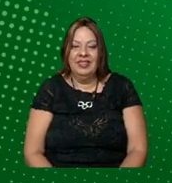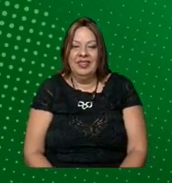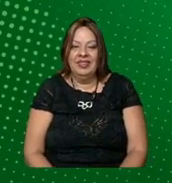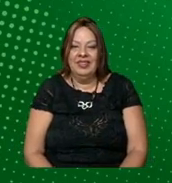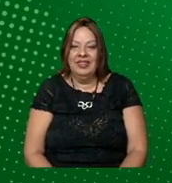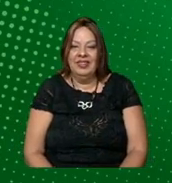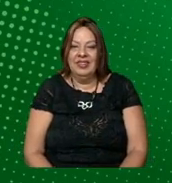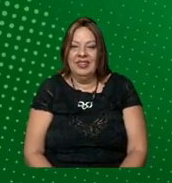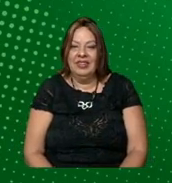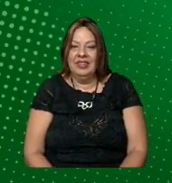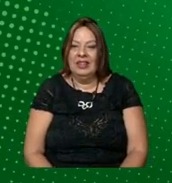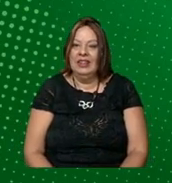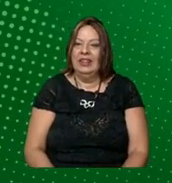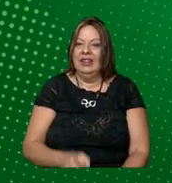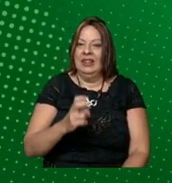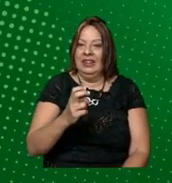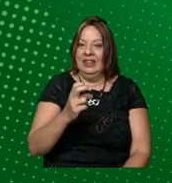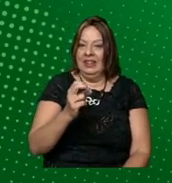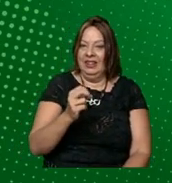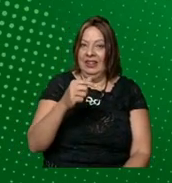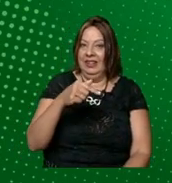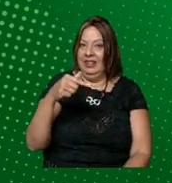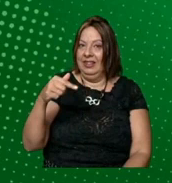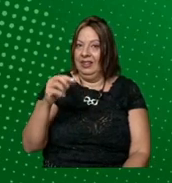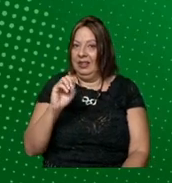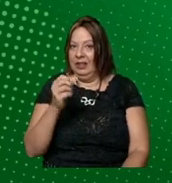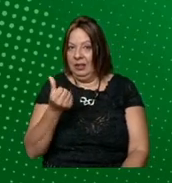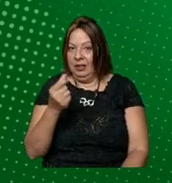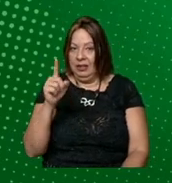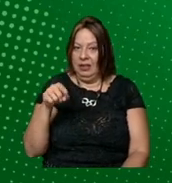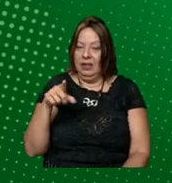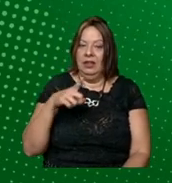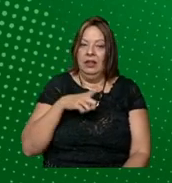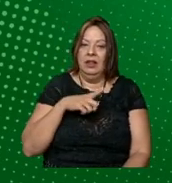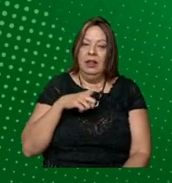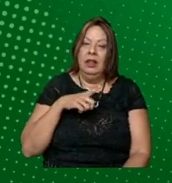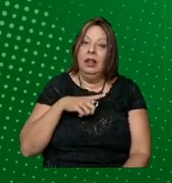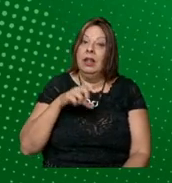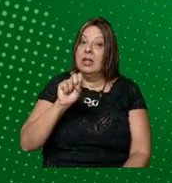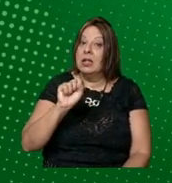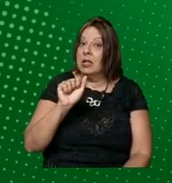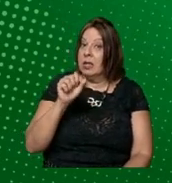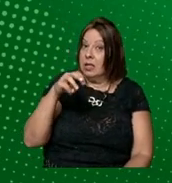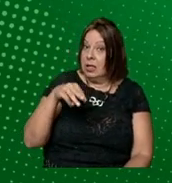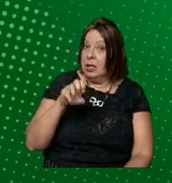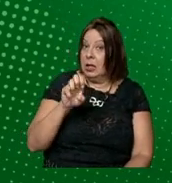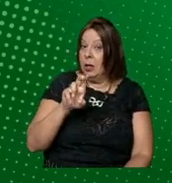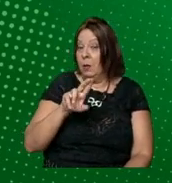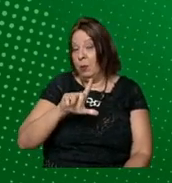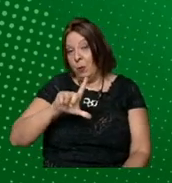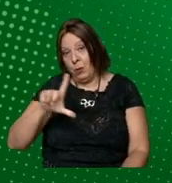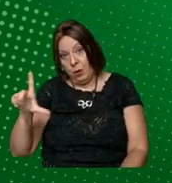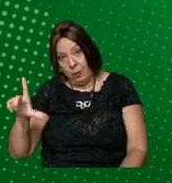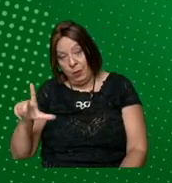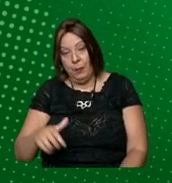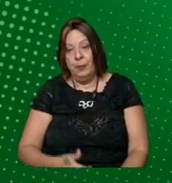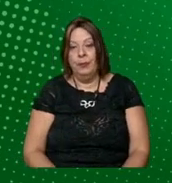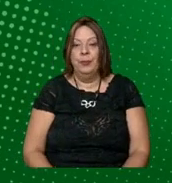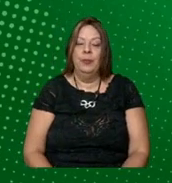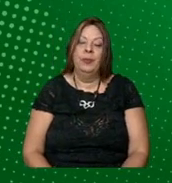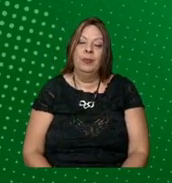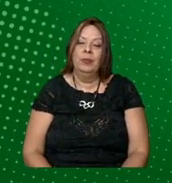levando R$500. Mais R$500 desse ano e para o título 507706, 507706, que saiu